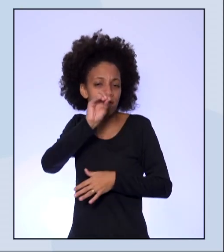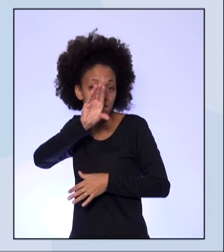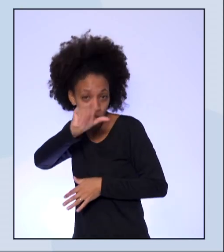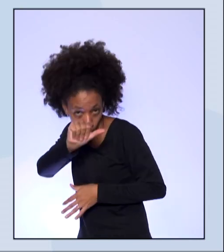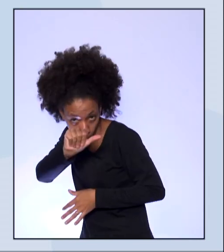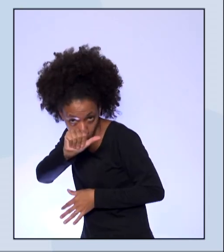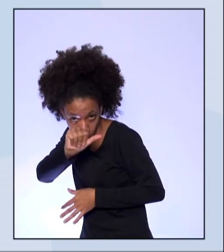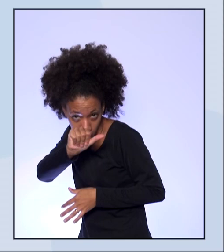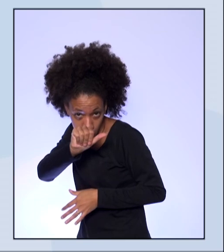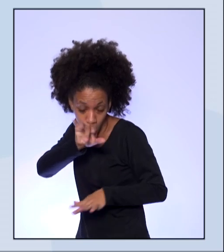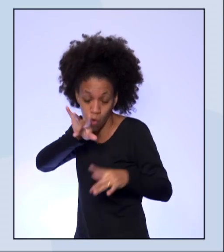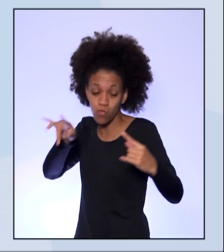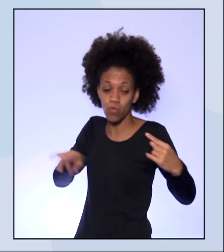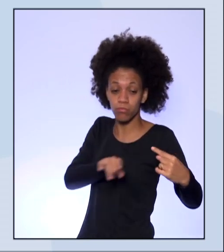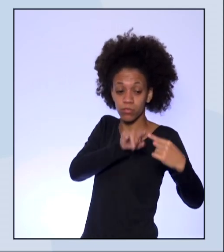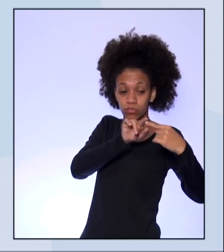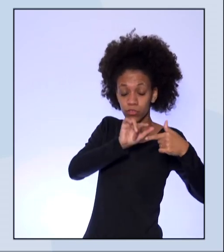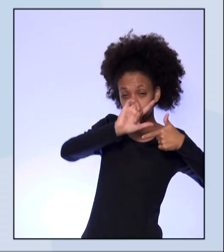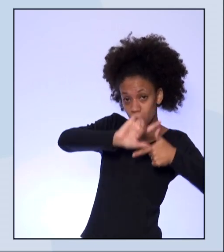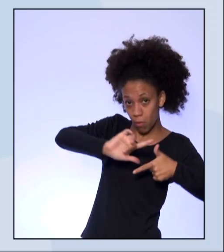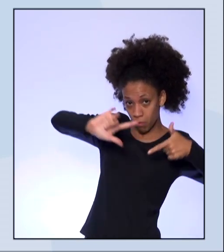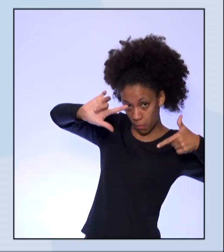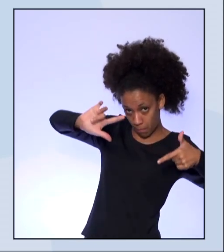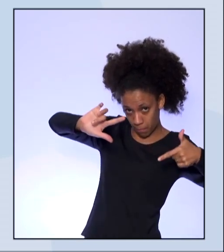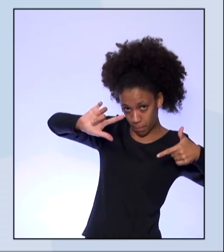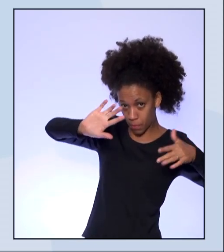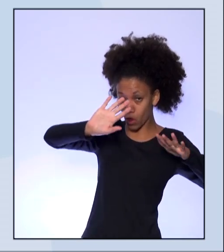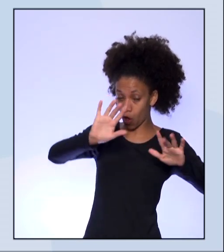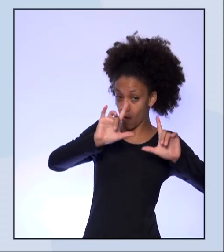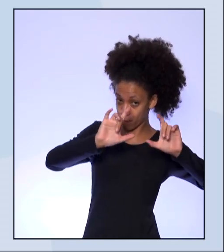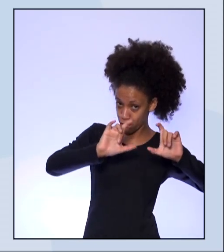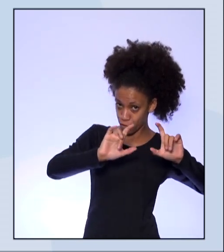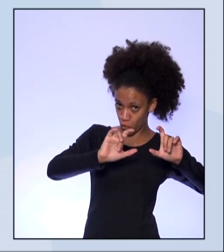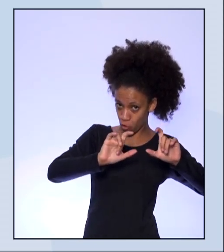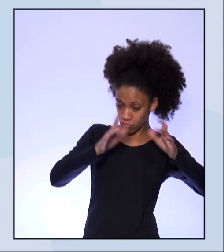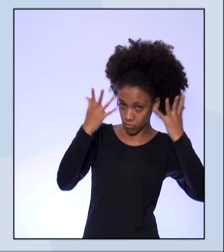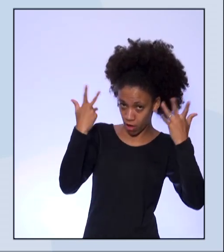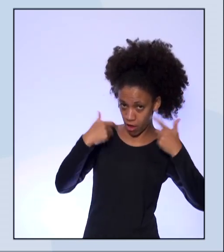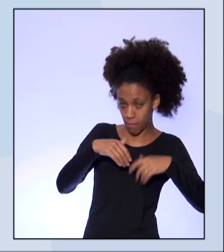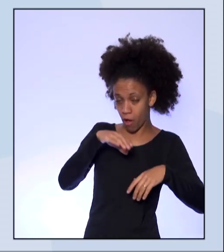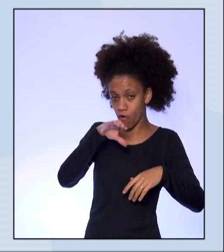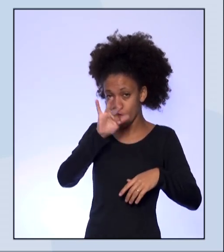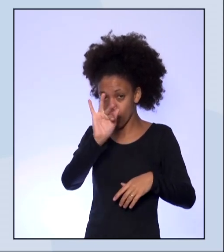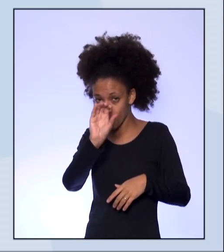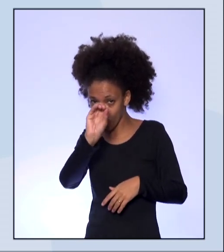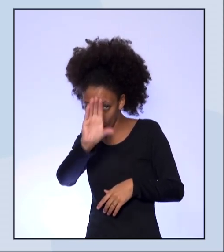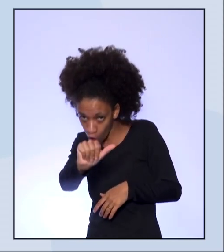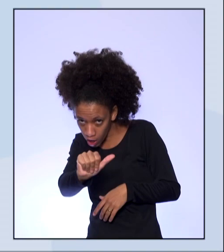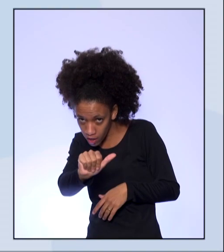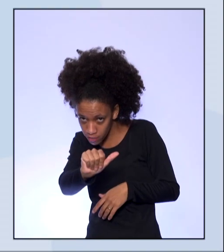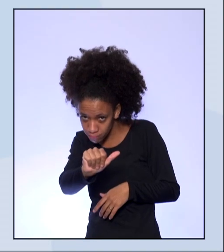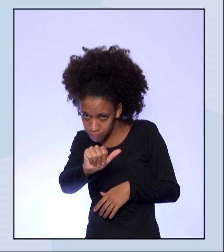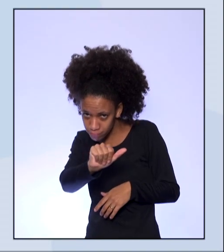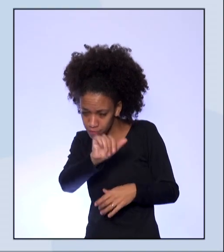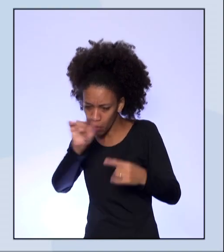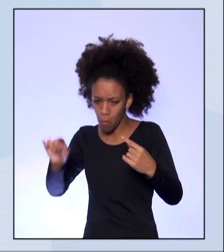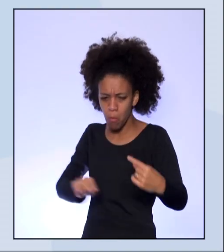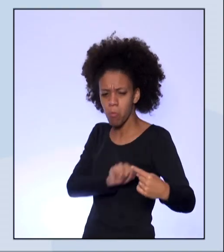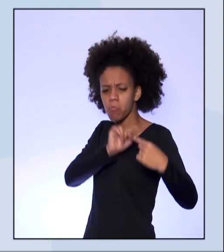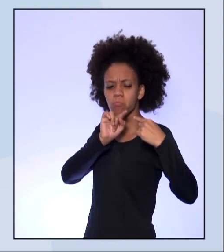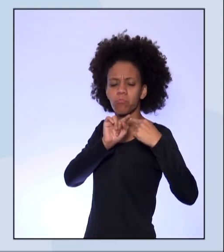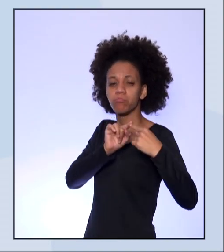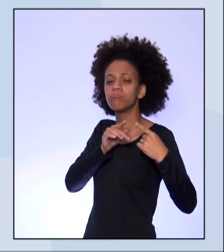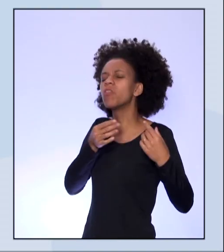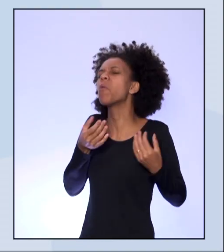imagem? Bom, nós vimos que há uma foto de uma foca, que é o animal, e tem o texto foca na língua portuguesa.